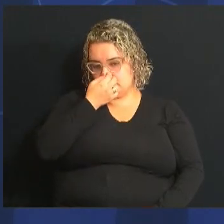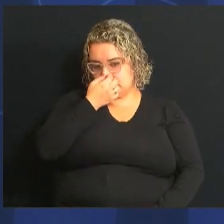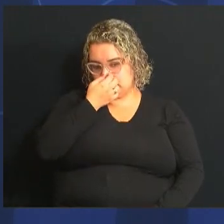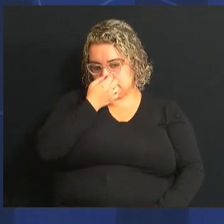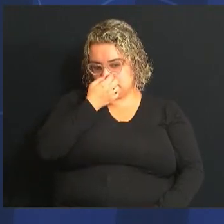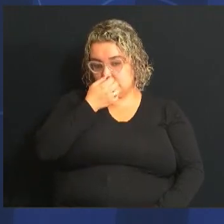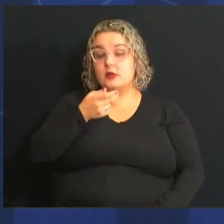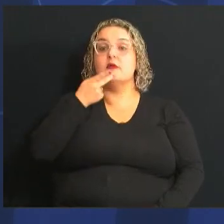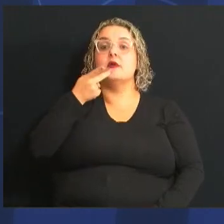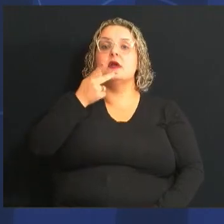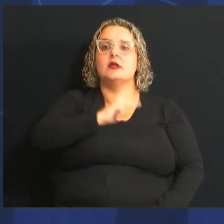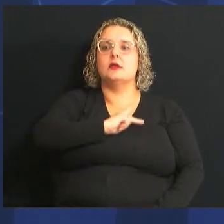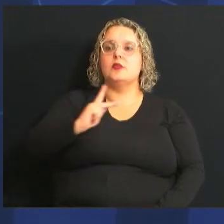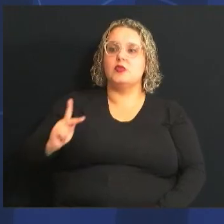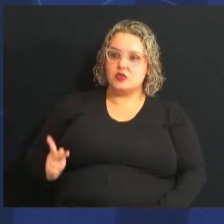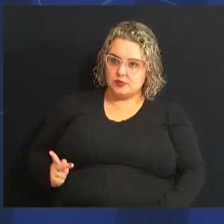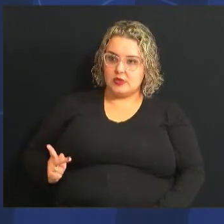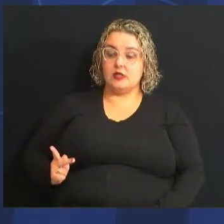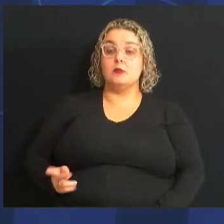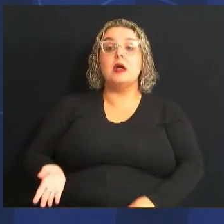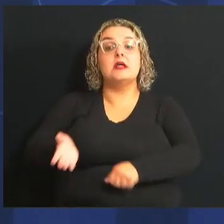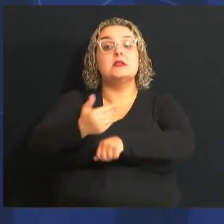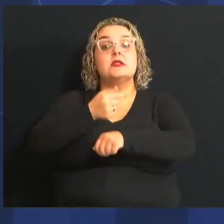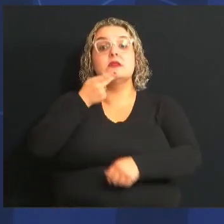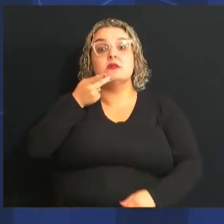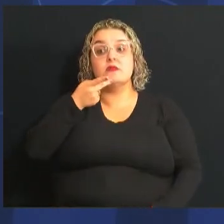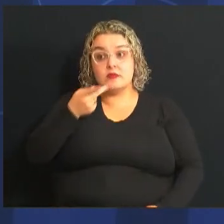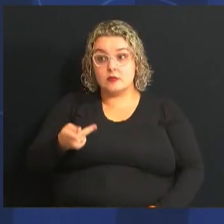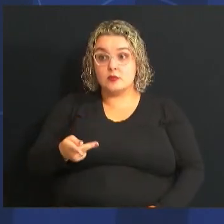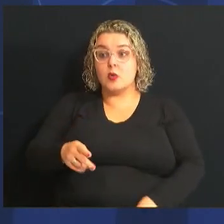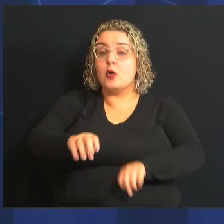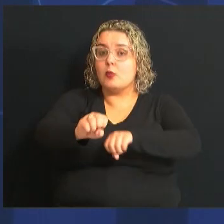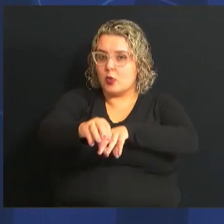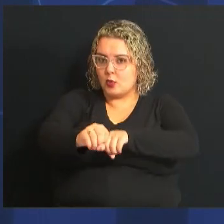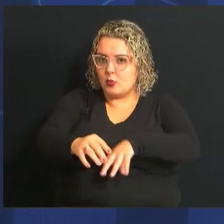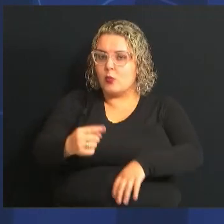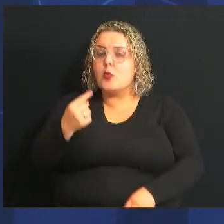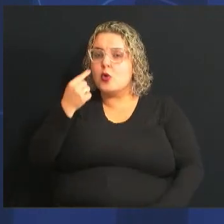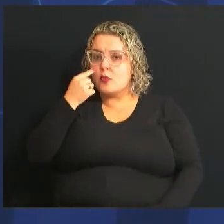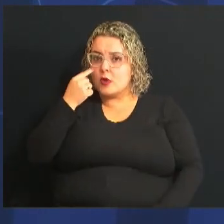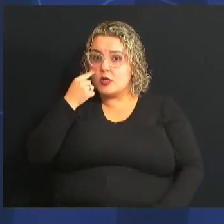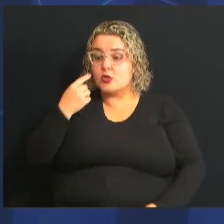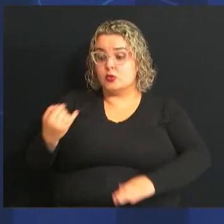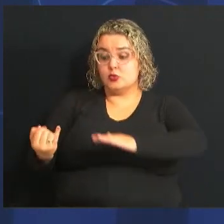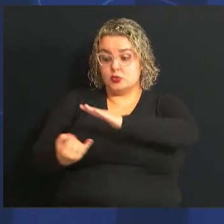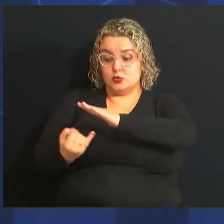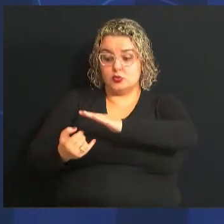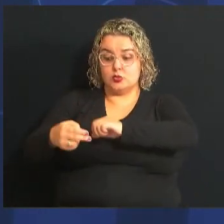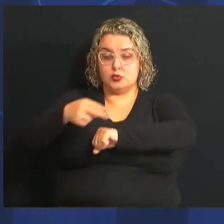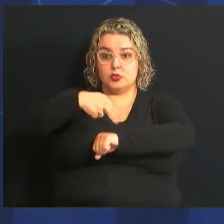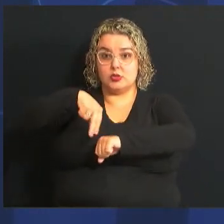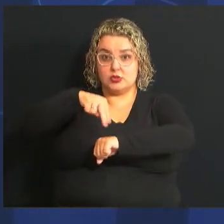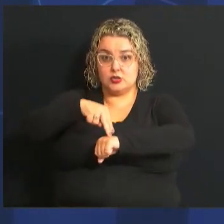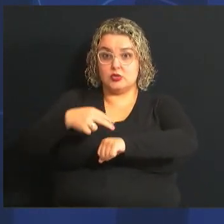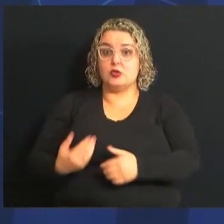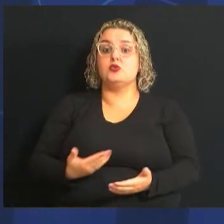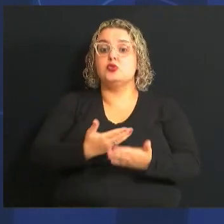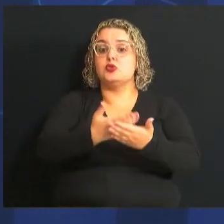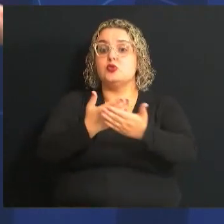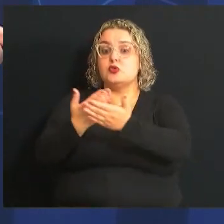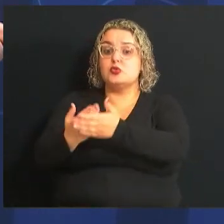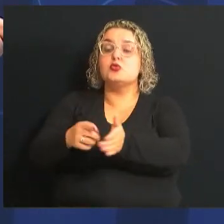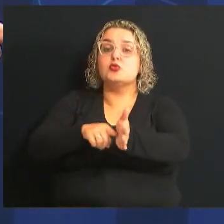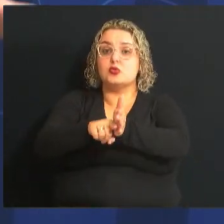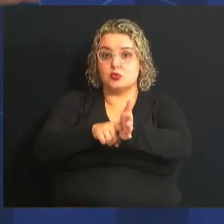Ponte Preta. Mas antes nós vamos falar sobre educação, porque olha só, o Instituto Nacional de Estudos e Pesquisas